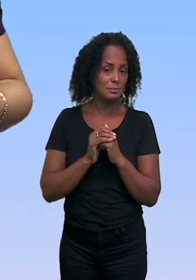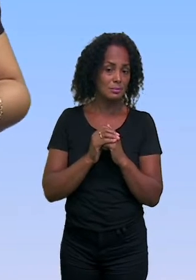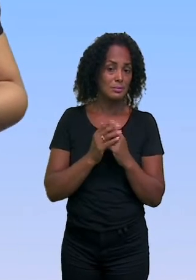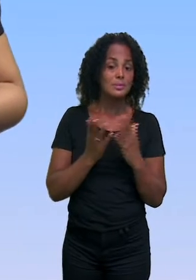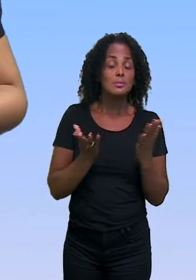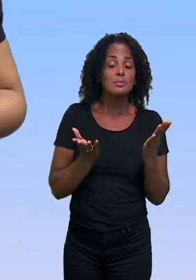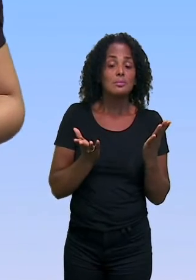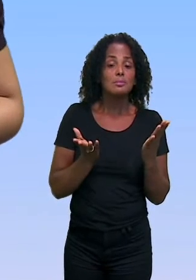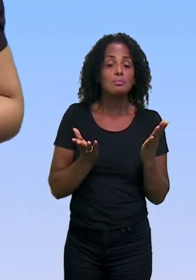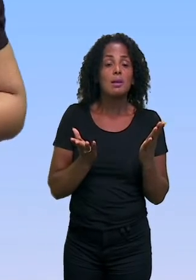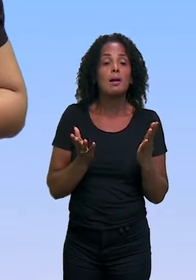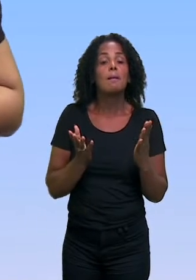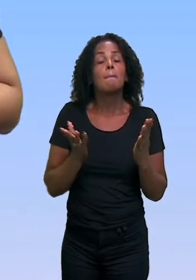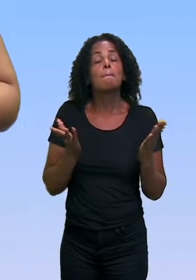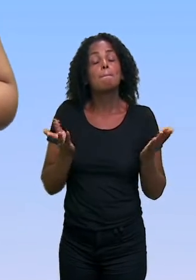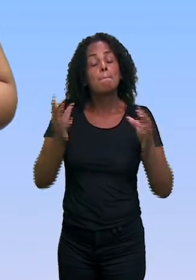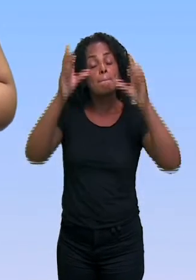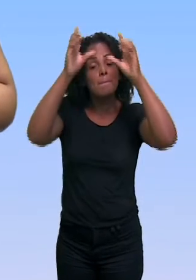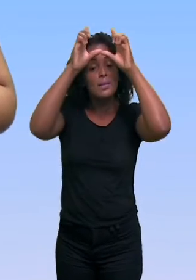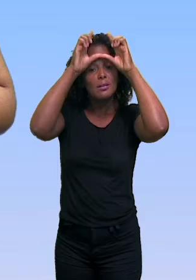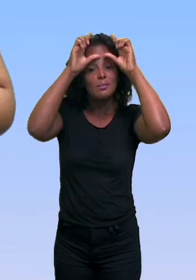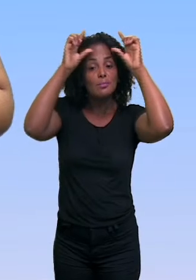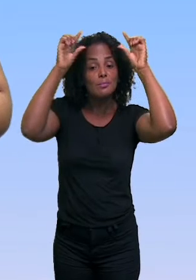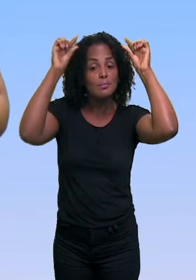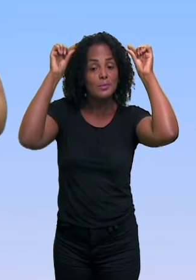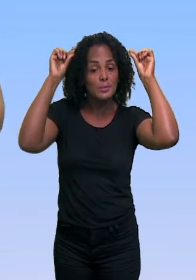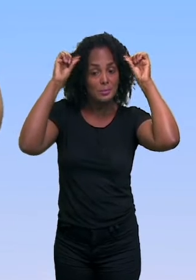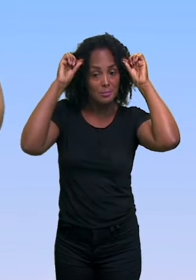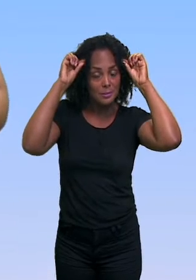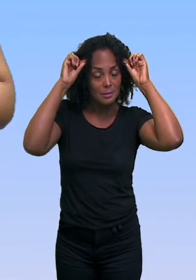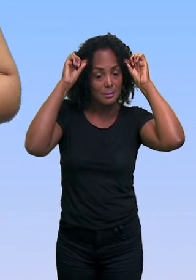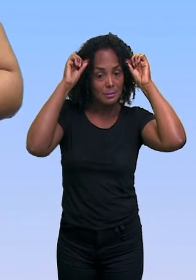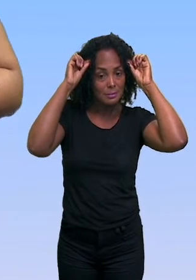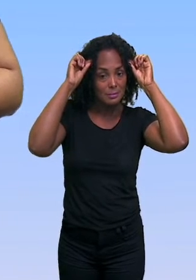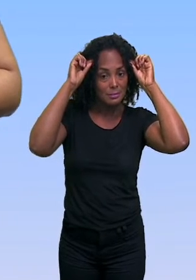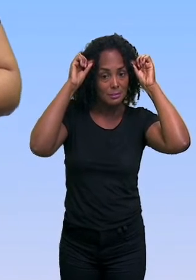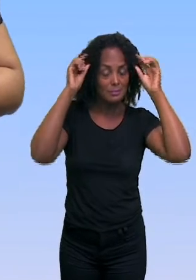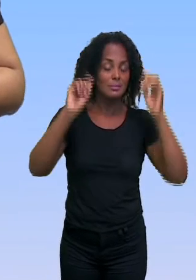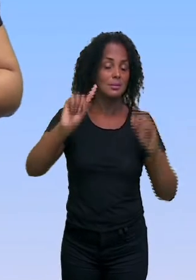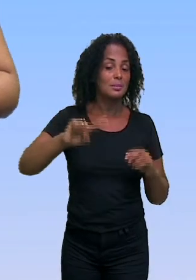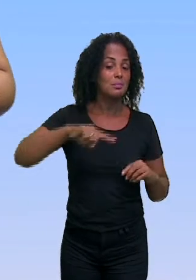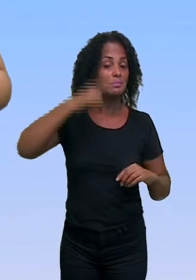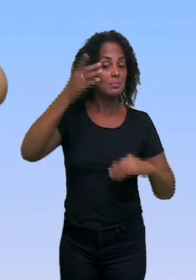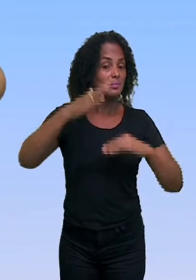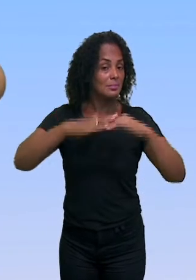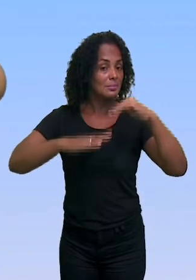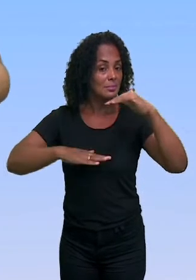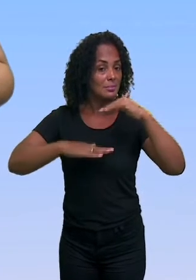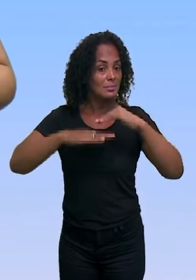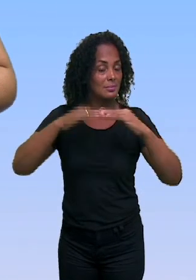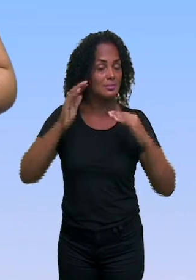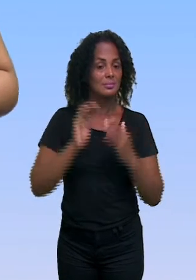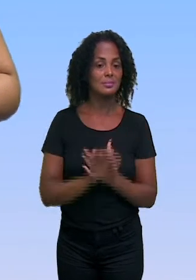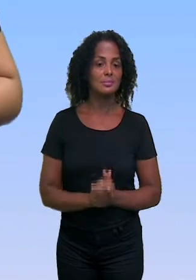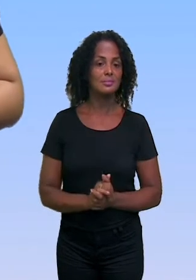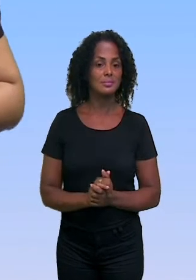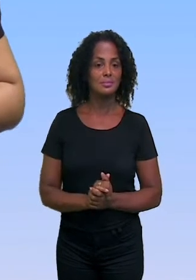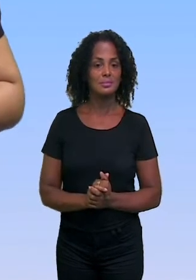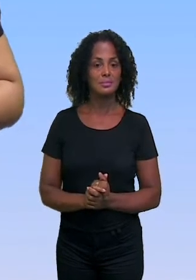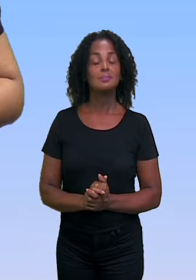crescer eu posso ser uma enfermeira Nerf vamos para a próxima pro fecha